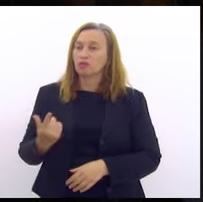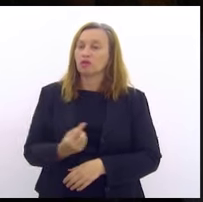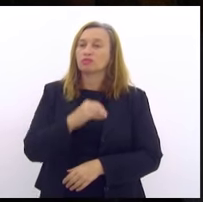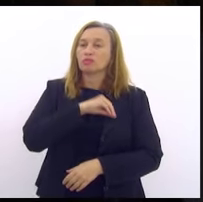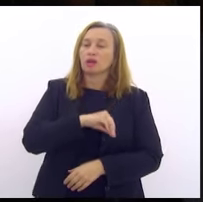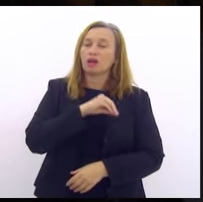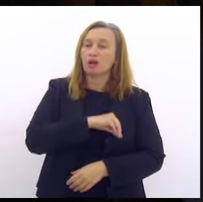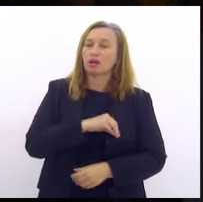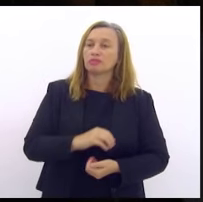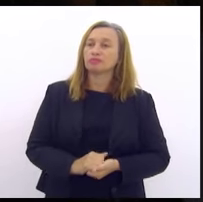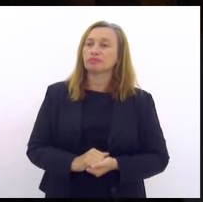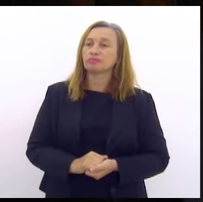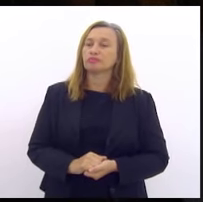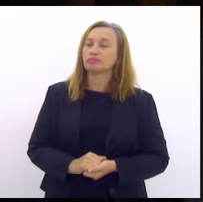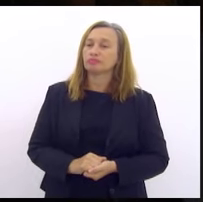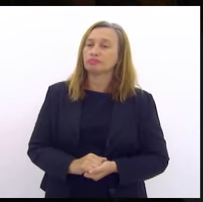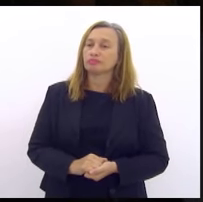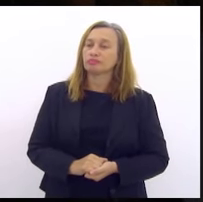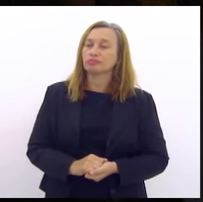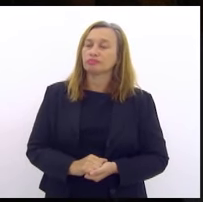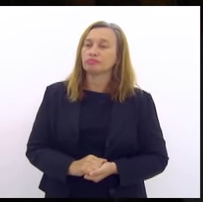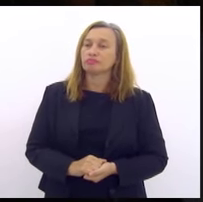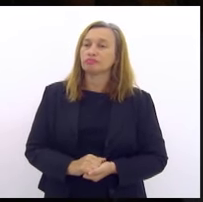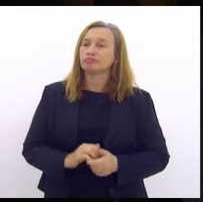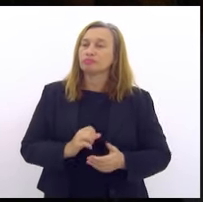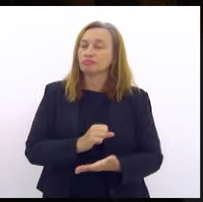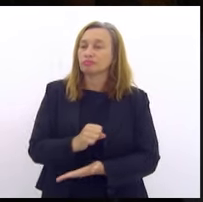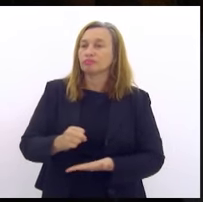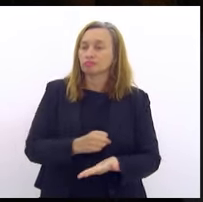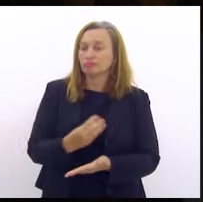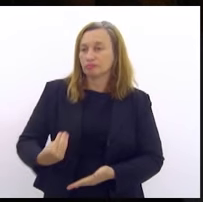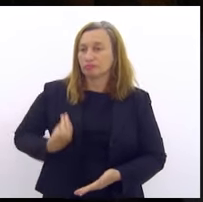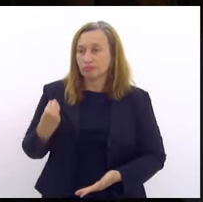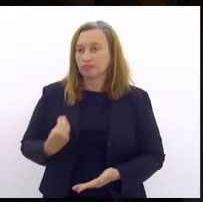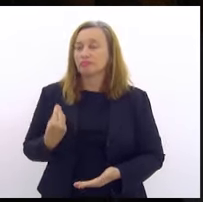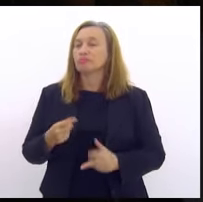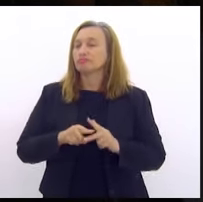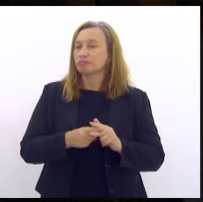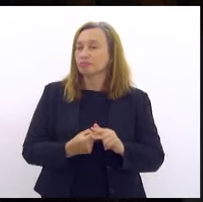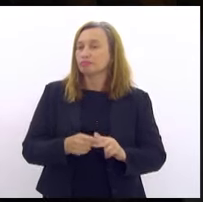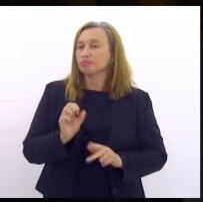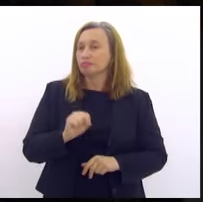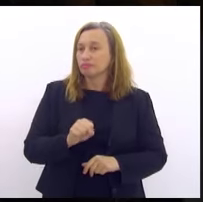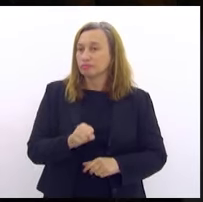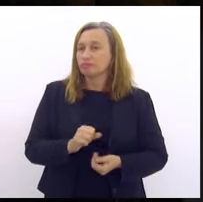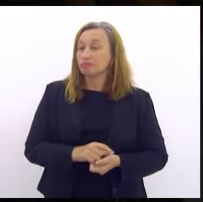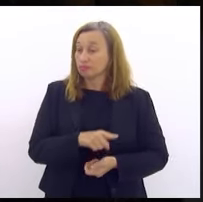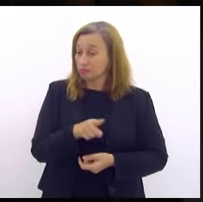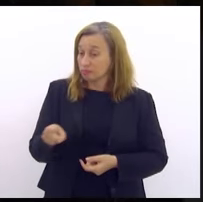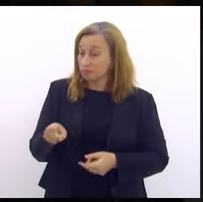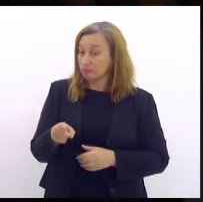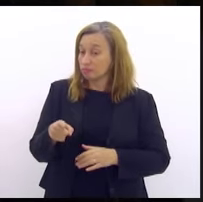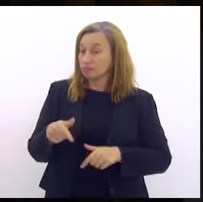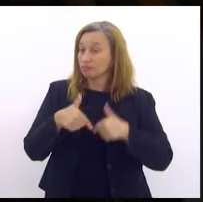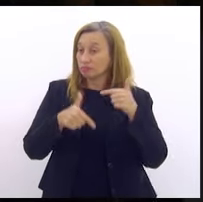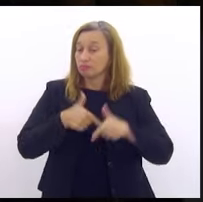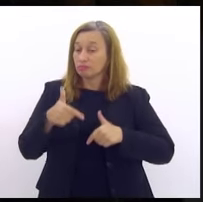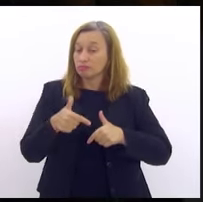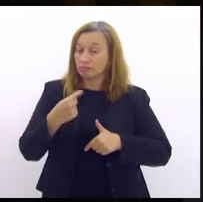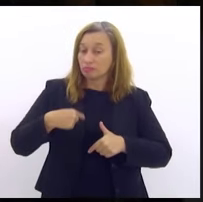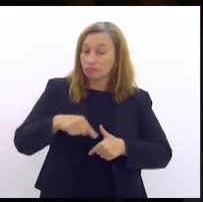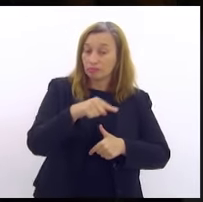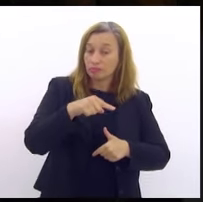mínimo como seu vencimento básico. Isso tem que ser corrigido. Se esses trabalhadores recorrerem à